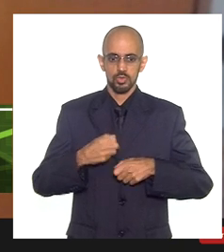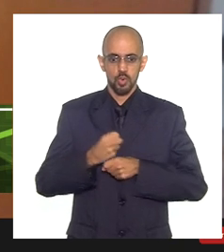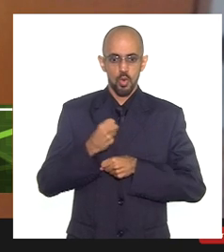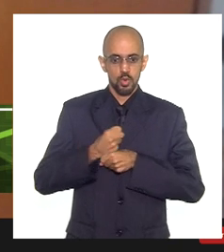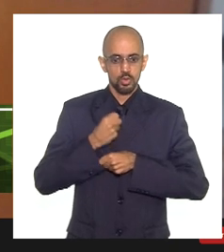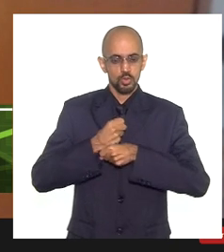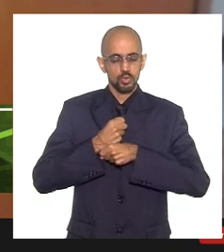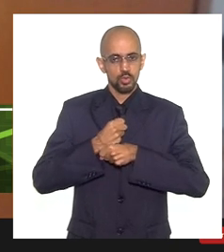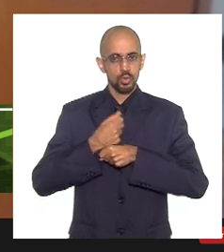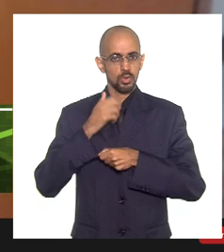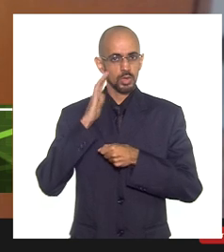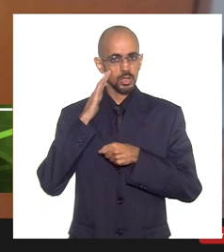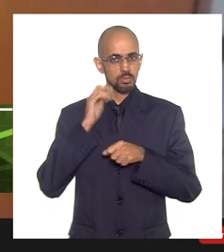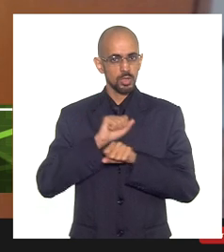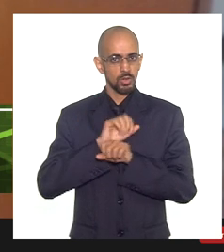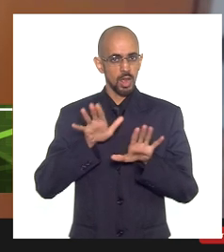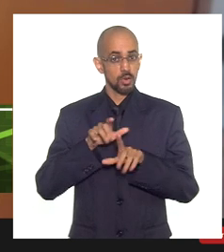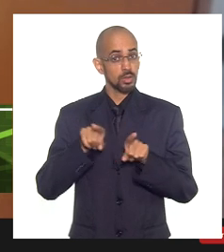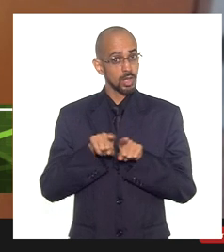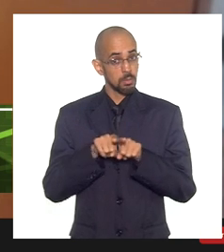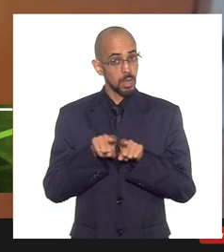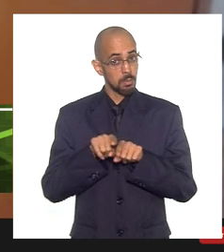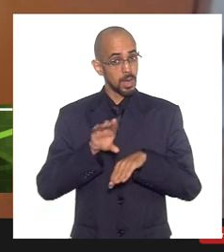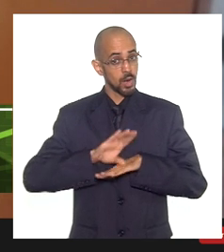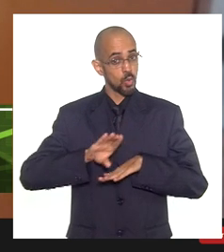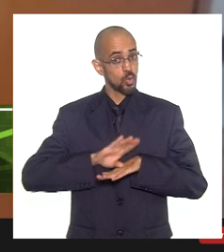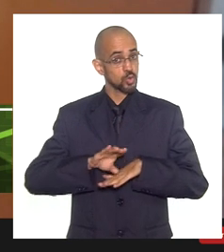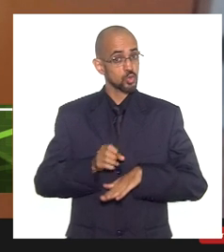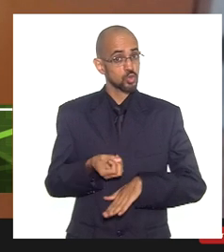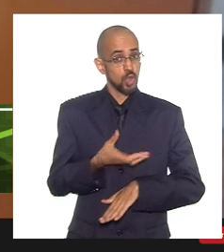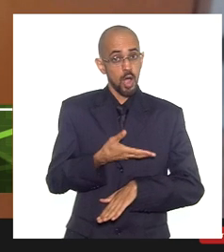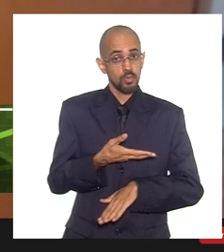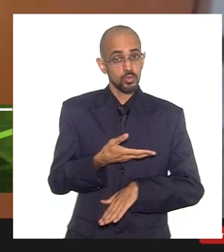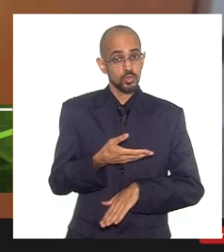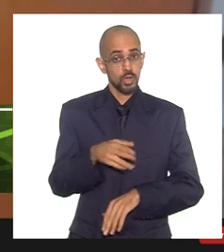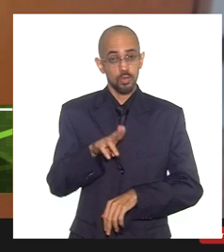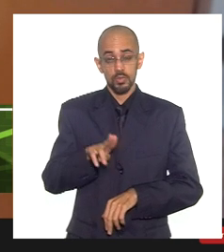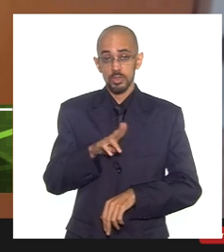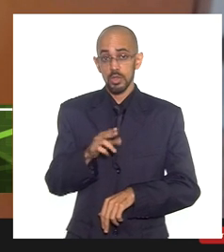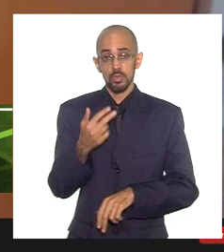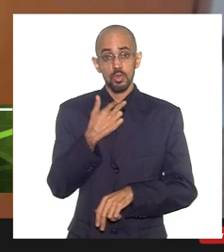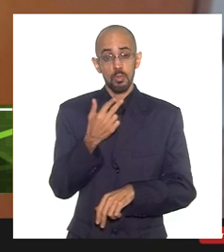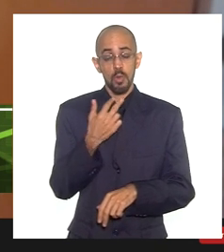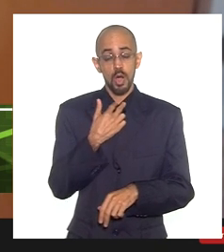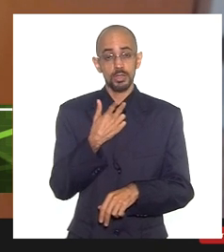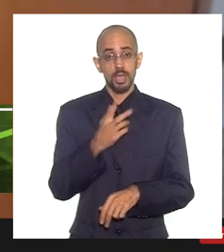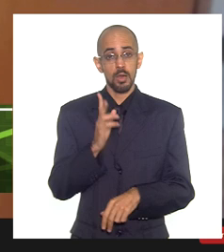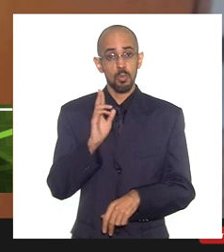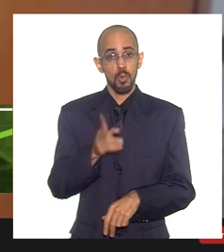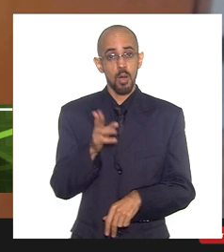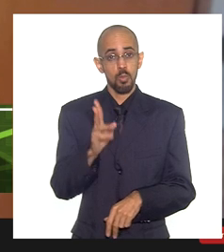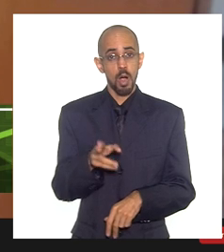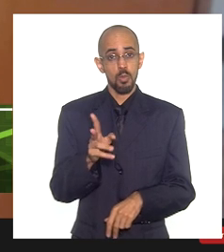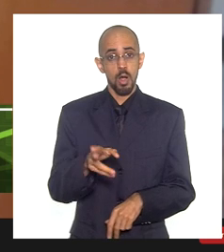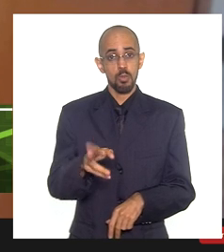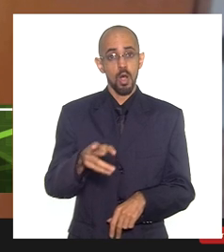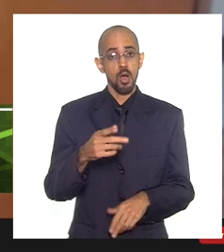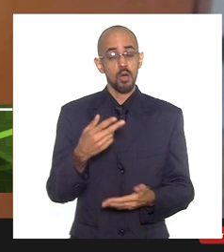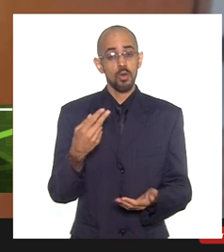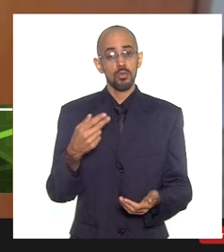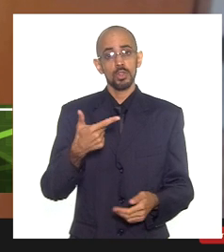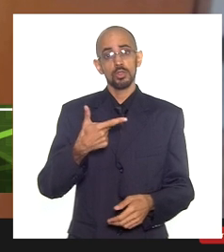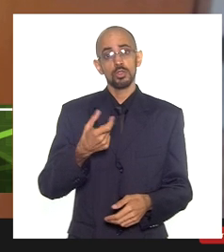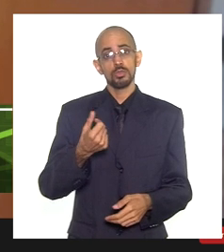cursos novos também a universidade não pode ser a mesma que era em 2017 nos